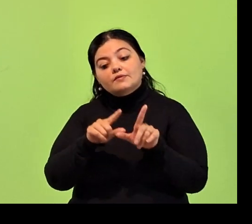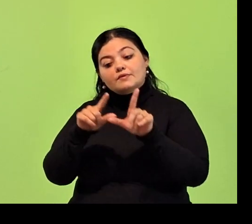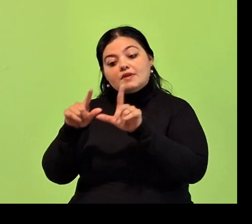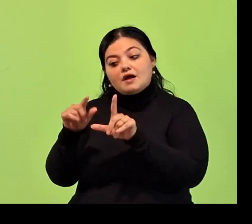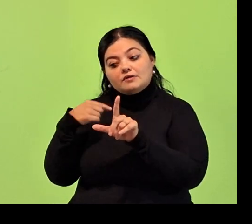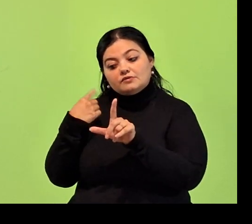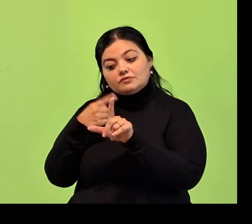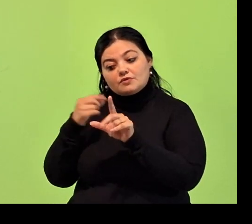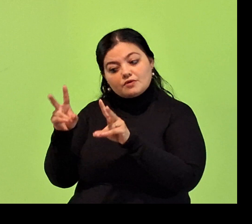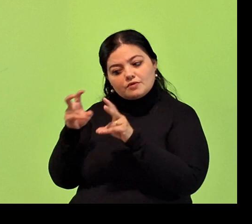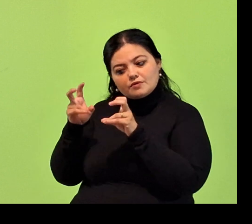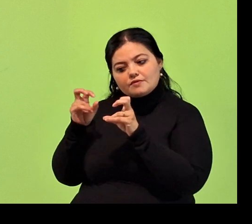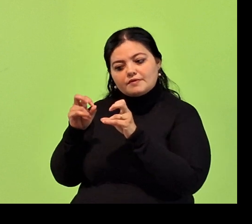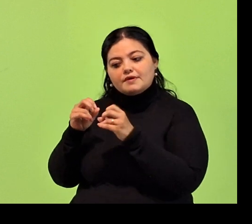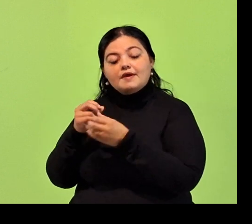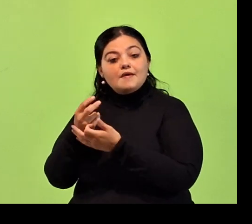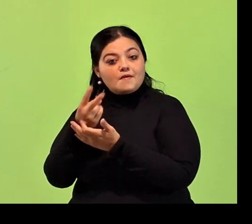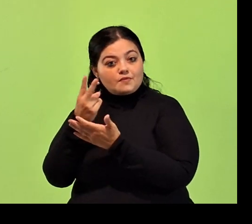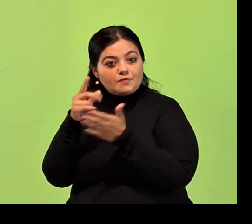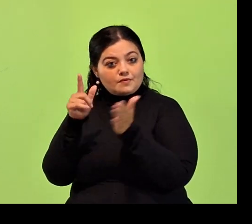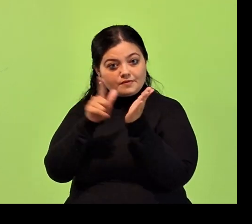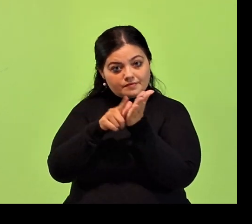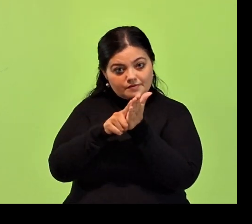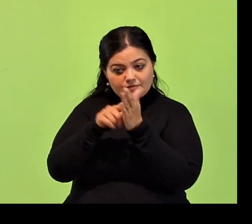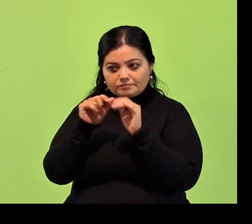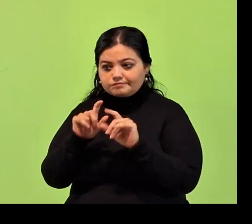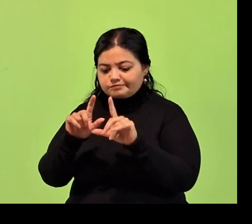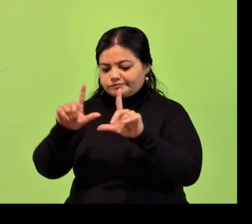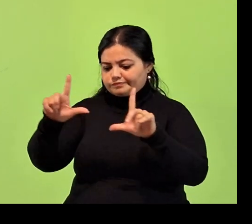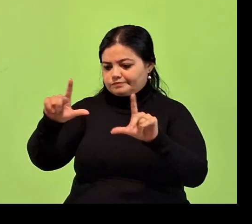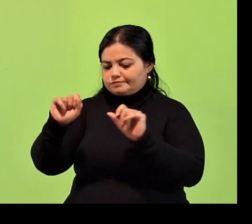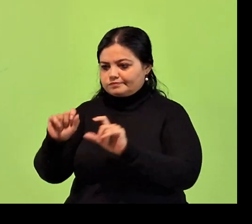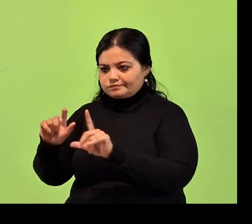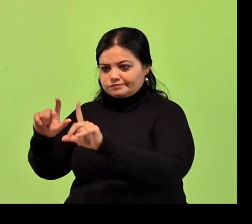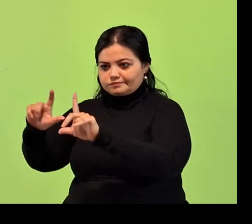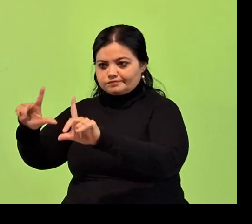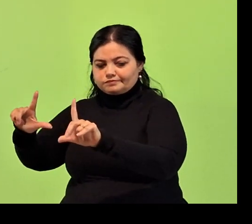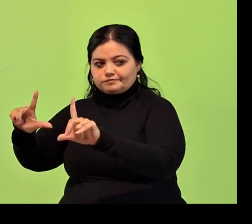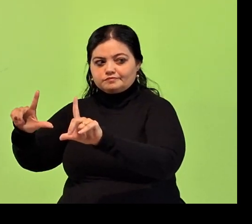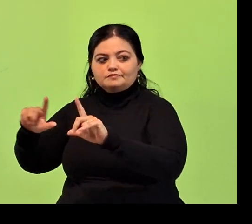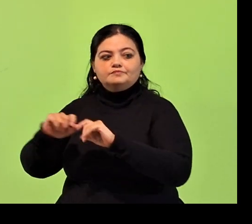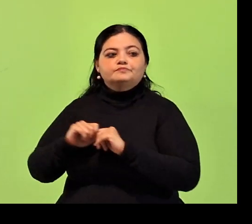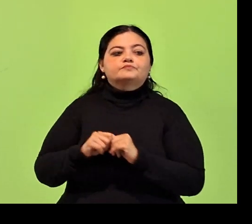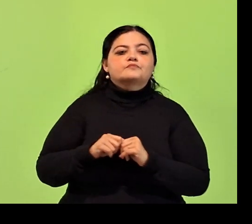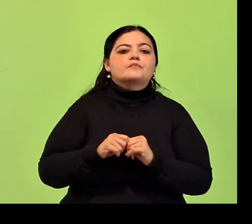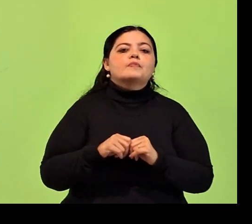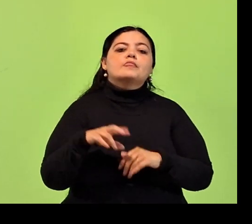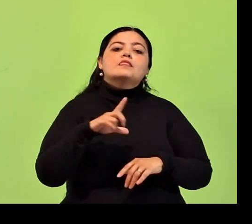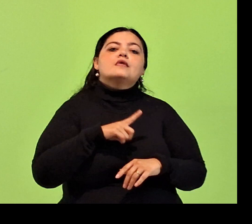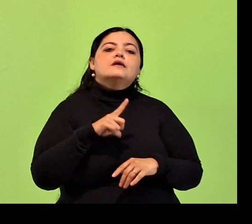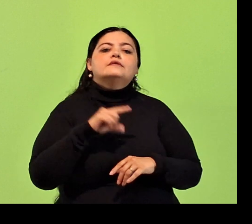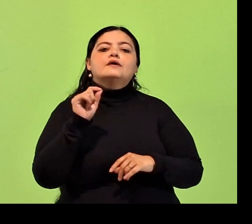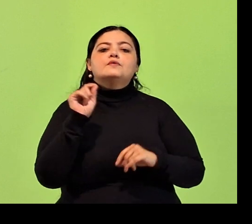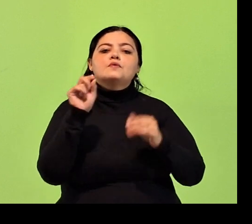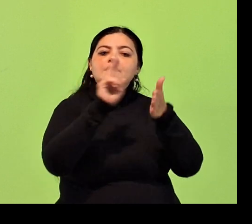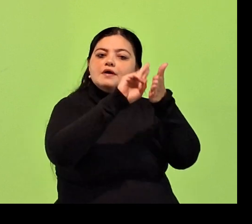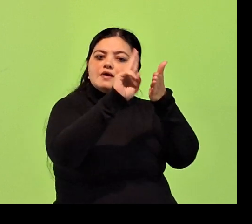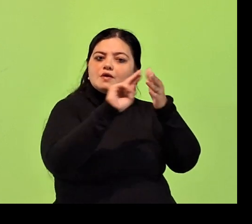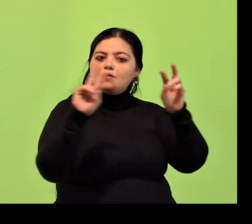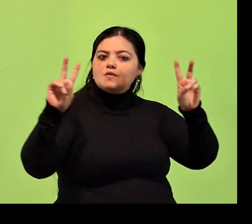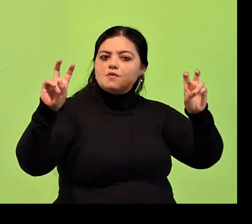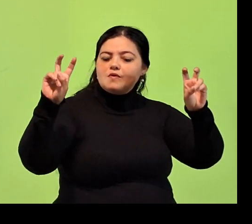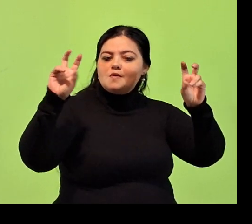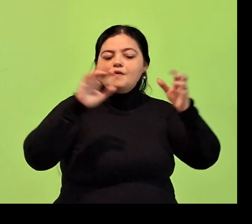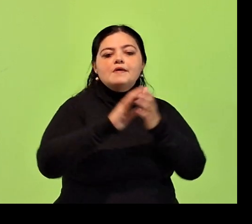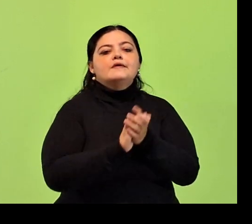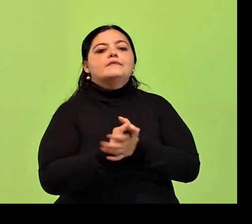matéria grande, em 2 páginas, onde a gente tem um altar de candomblé e a seguinte chamada: Crimes de